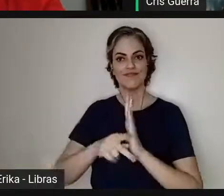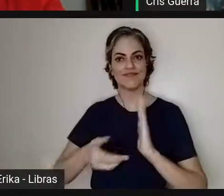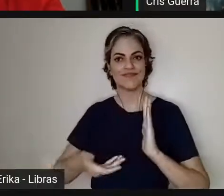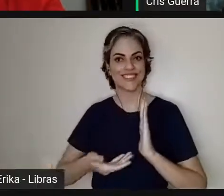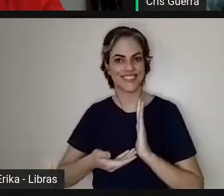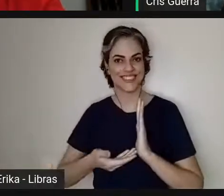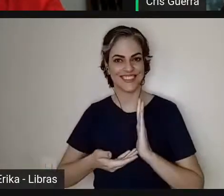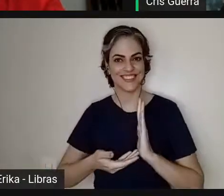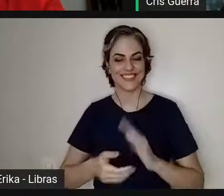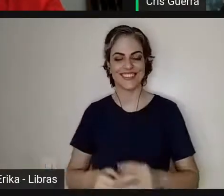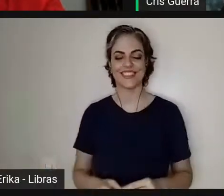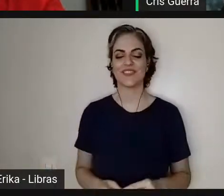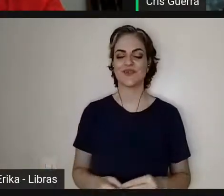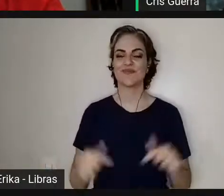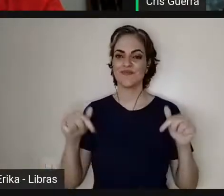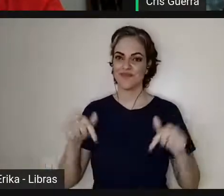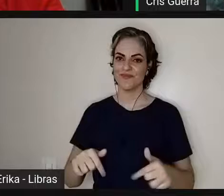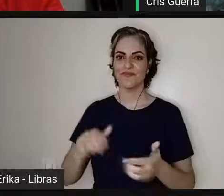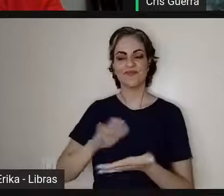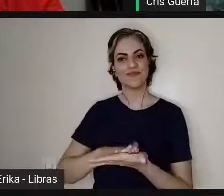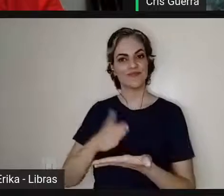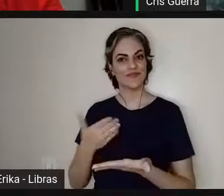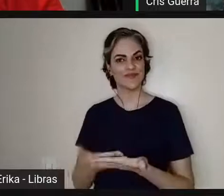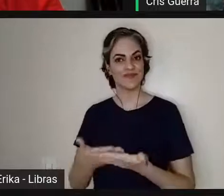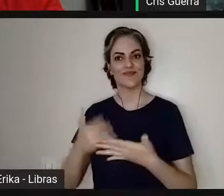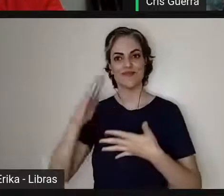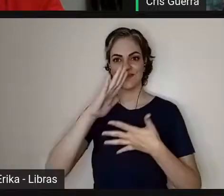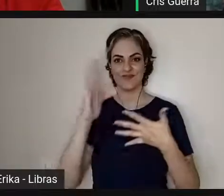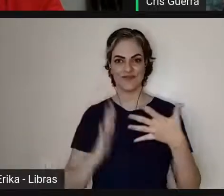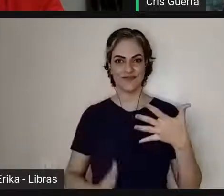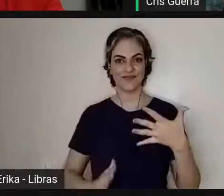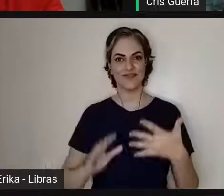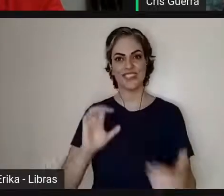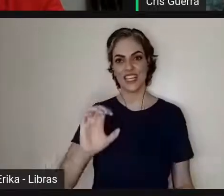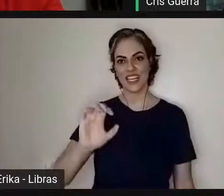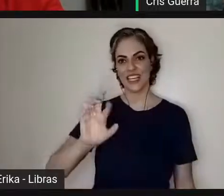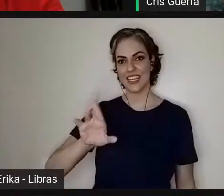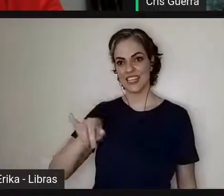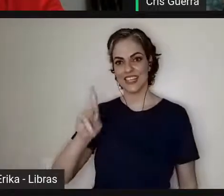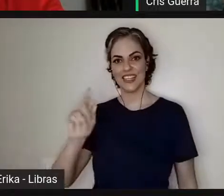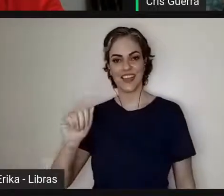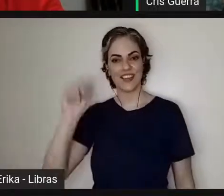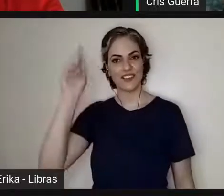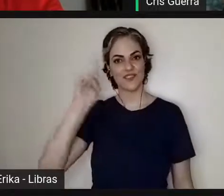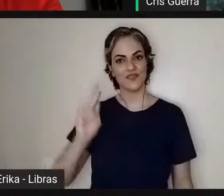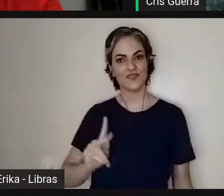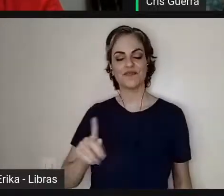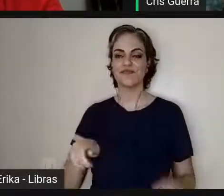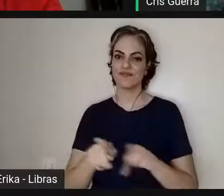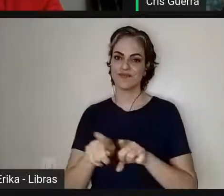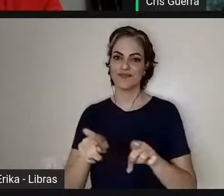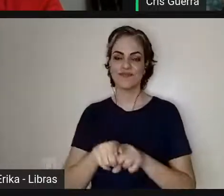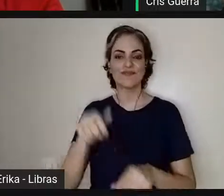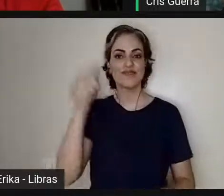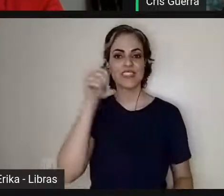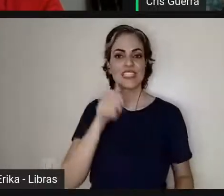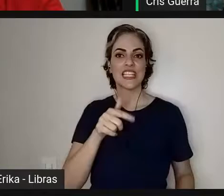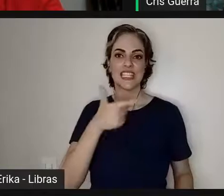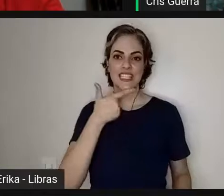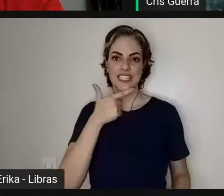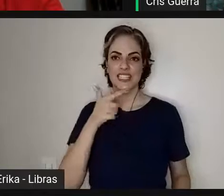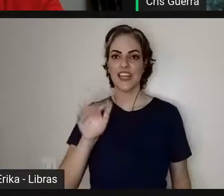aqui nossos colegas intérpretes de Libras, a Érica e a Francis, e as perguntas poderão ser colocadas no chat e